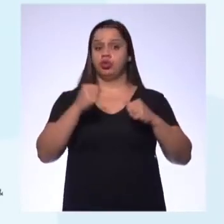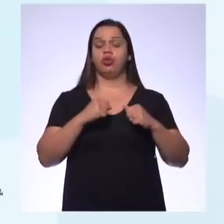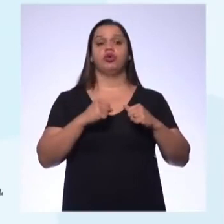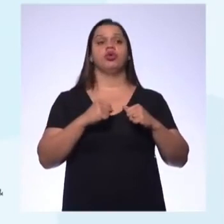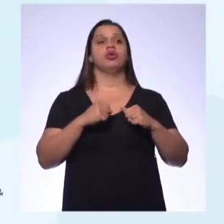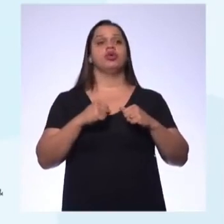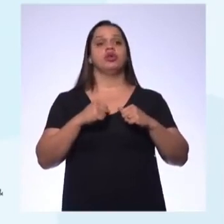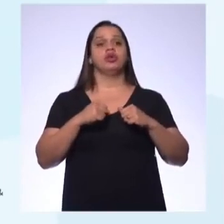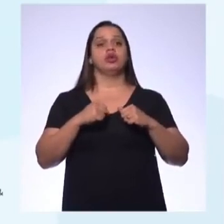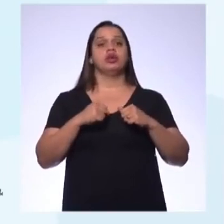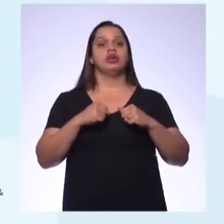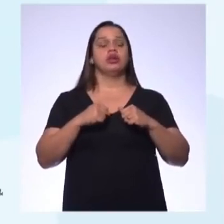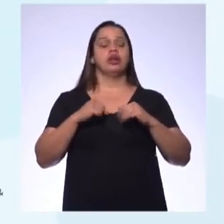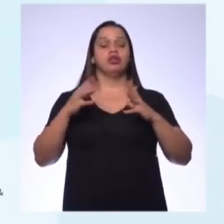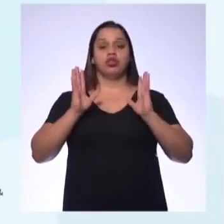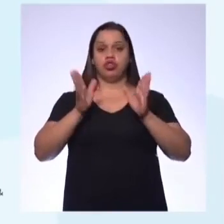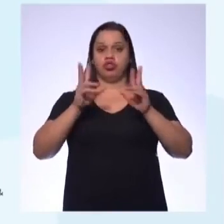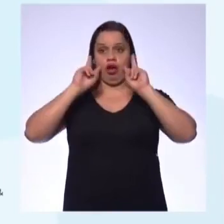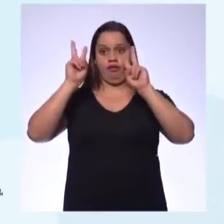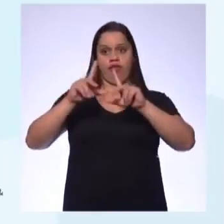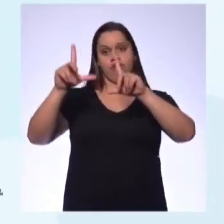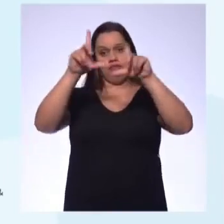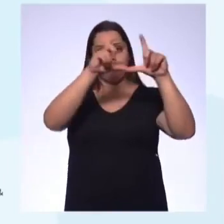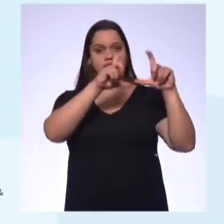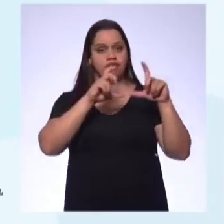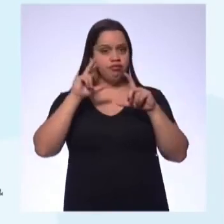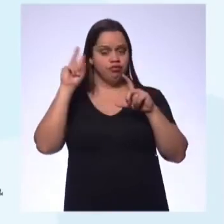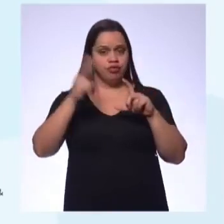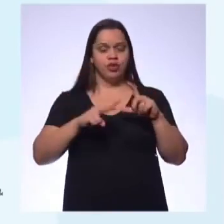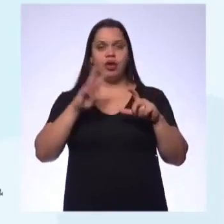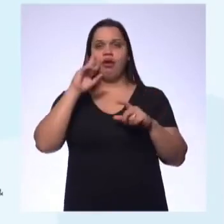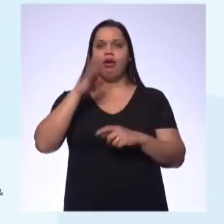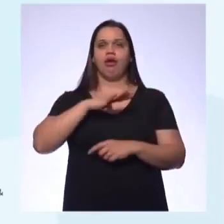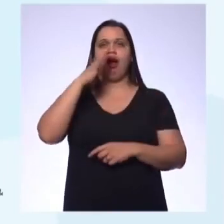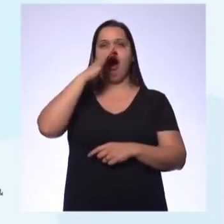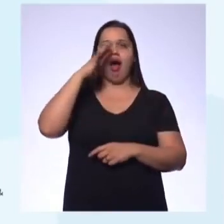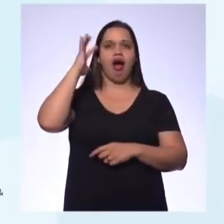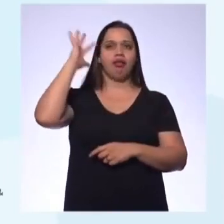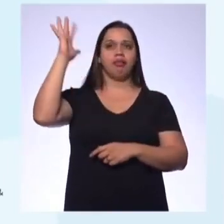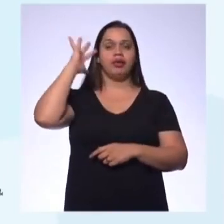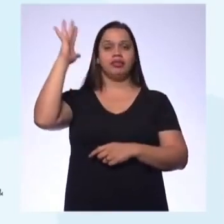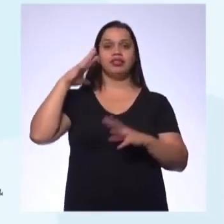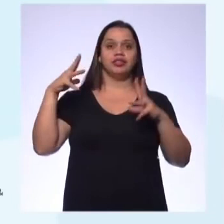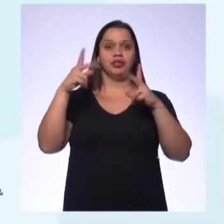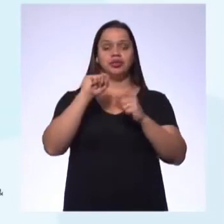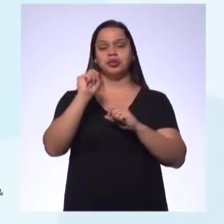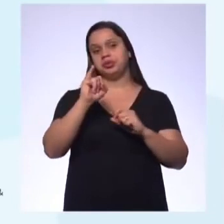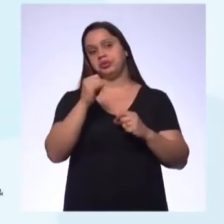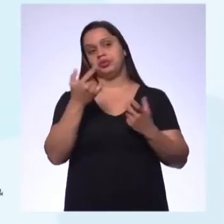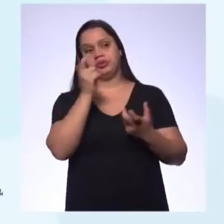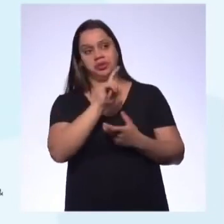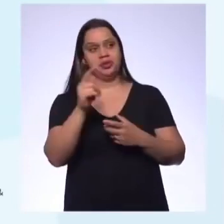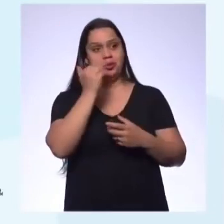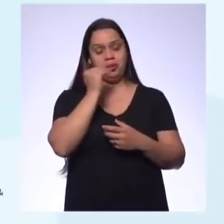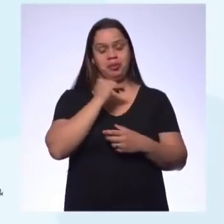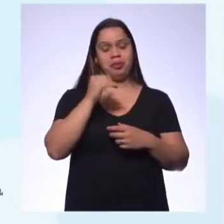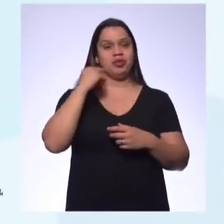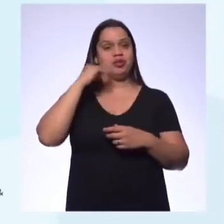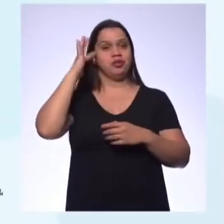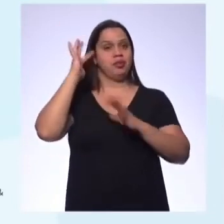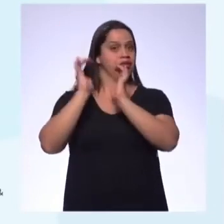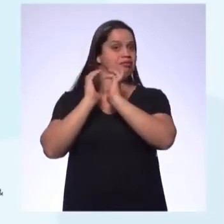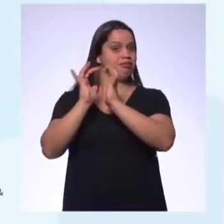imagem, a sua narrativa, né? E fez a gente ficar com água na boca, tal, pensando, imaginando a situação. Como